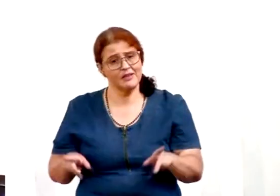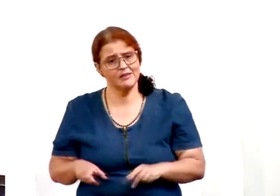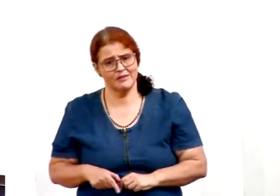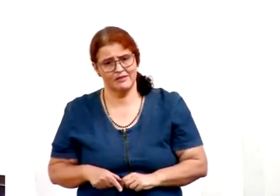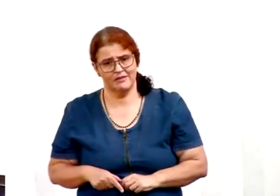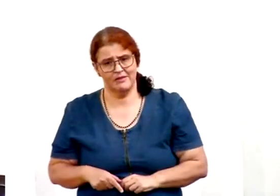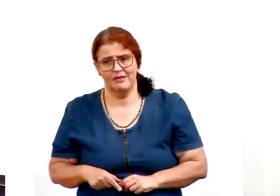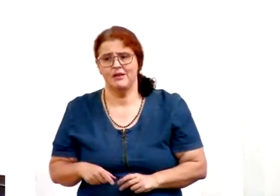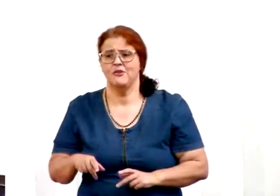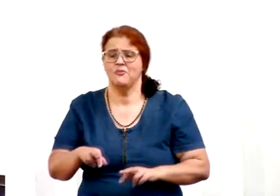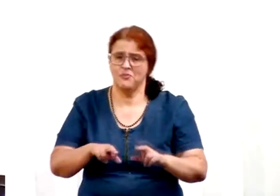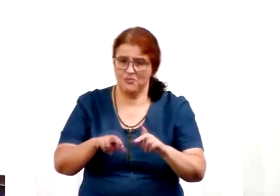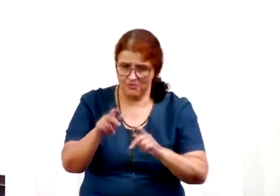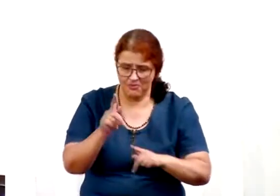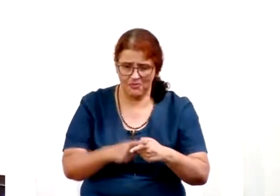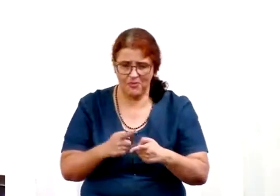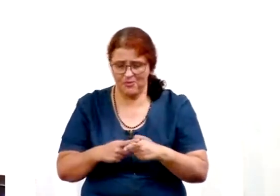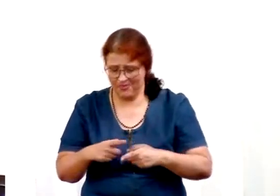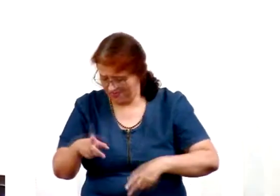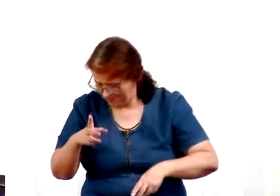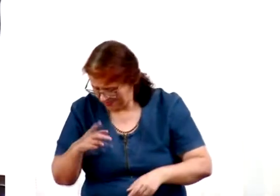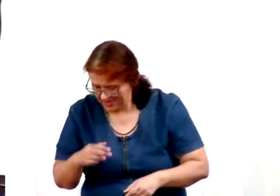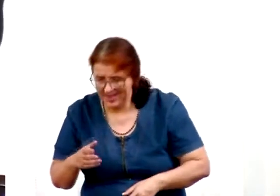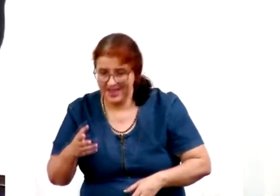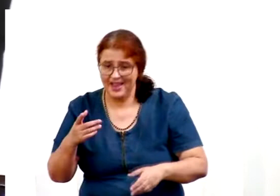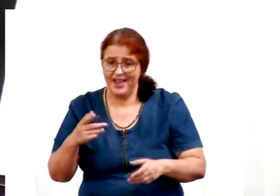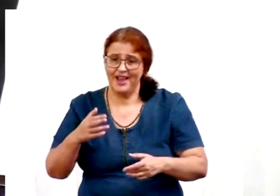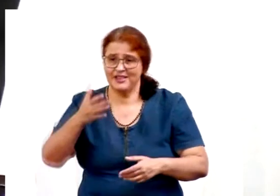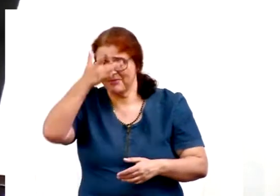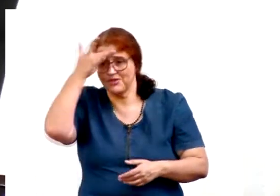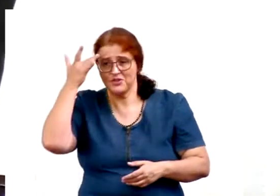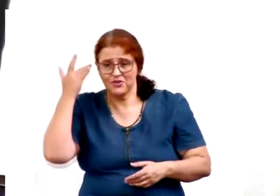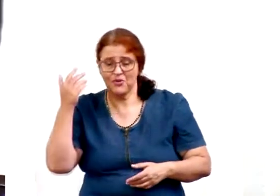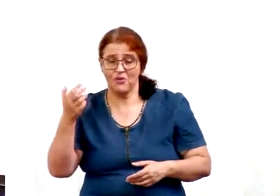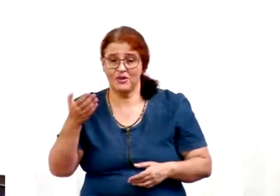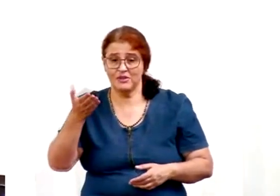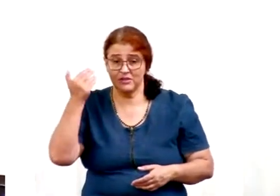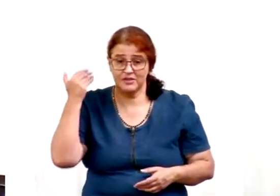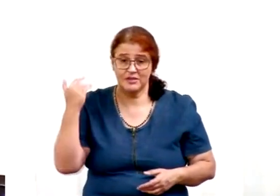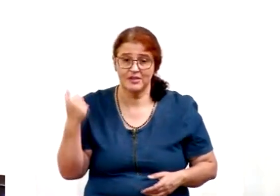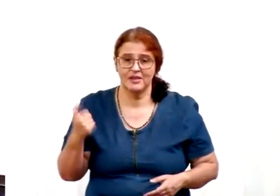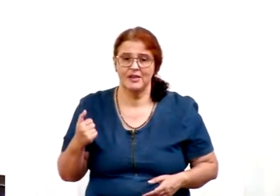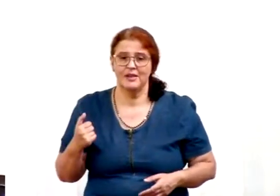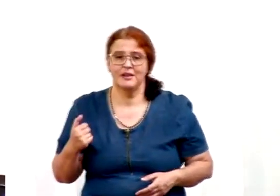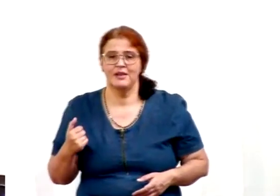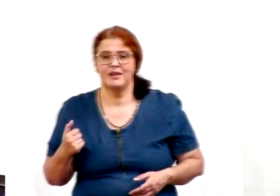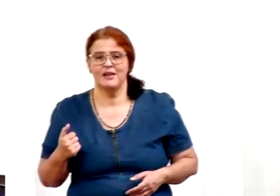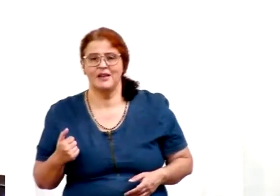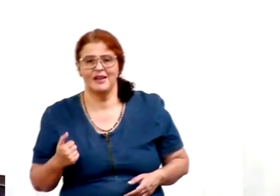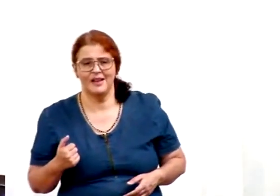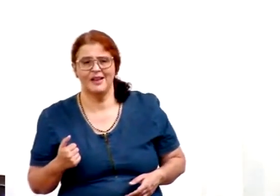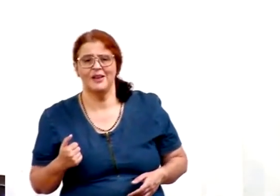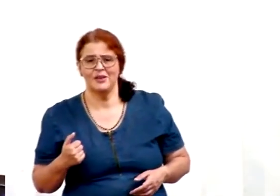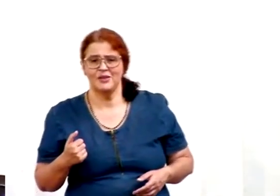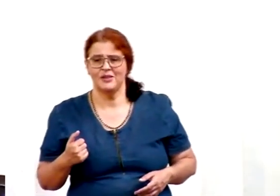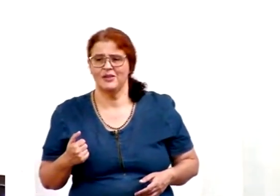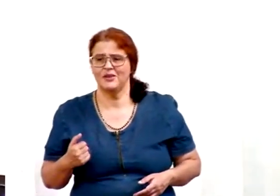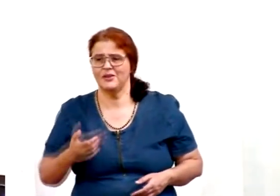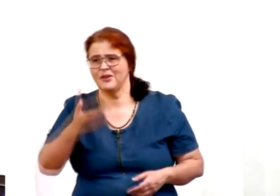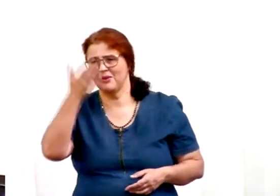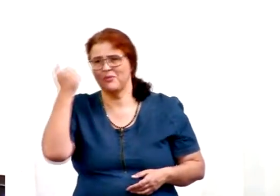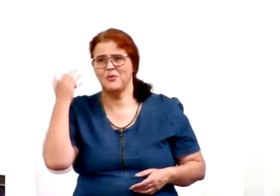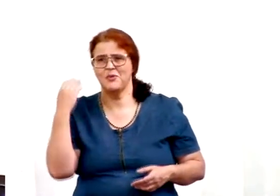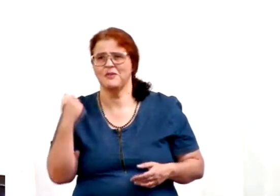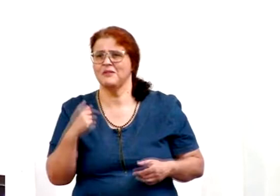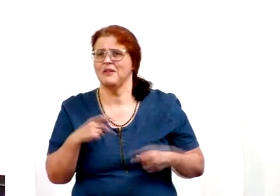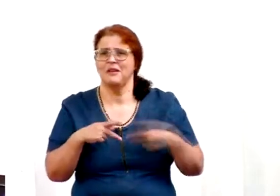já fizeram, e pereceram pelas mordeduras das serpentes. Nem murmureis, como alguns deles